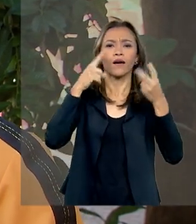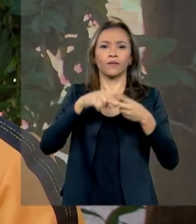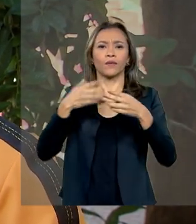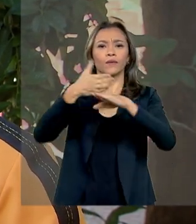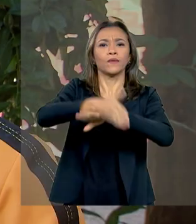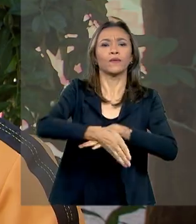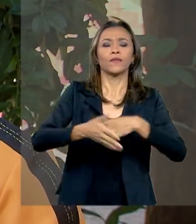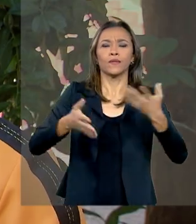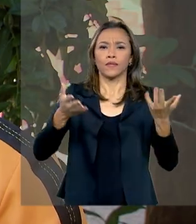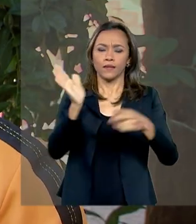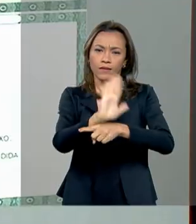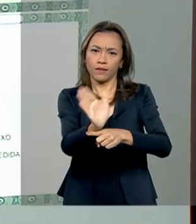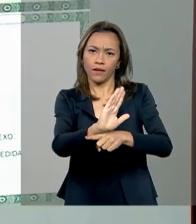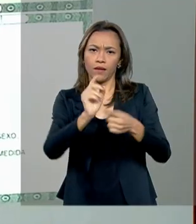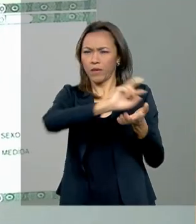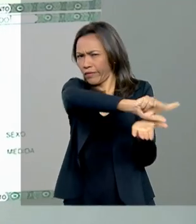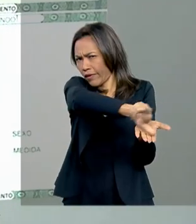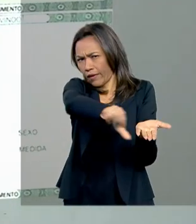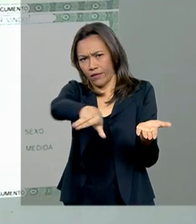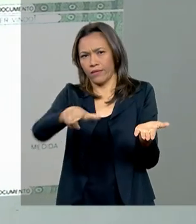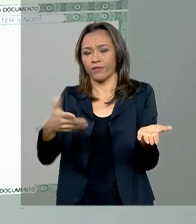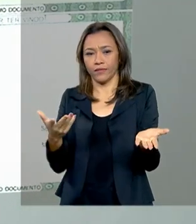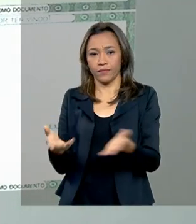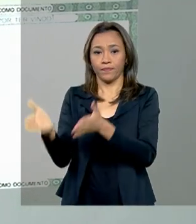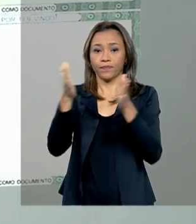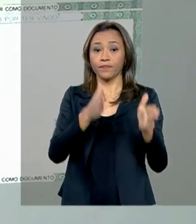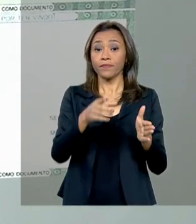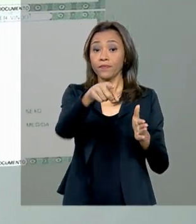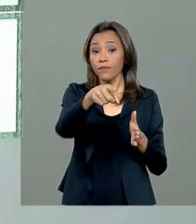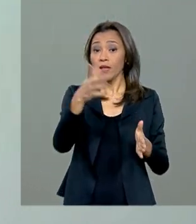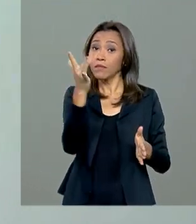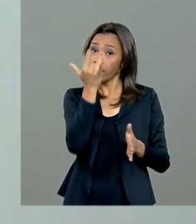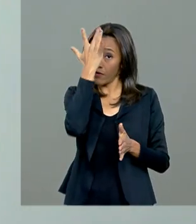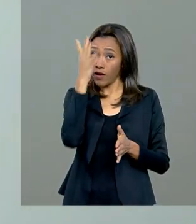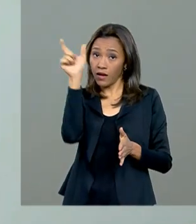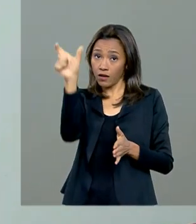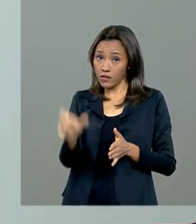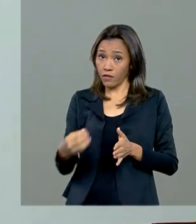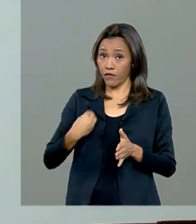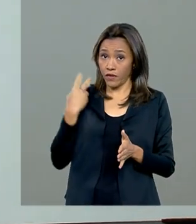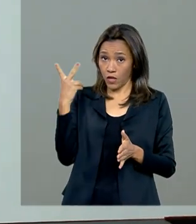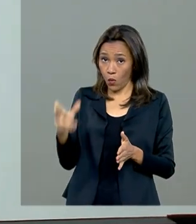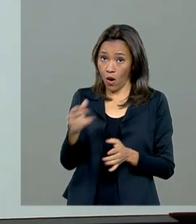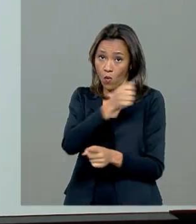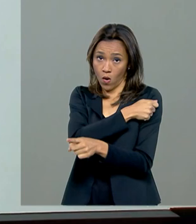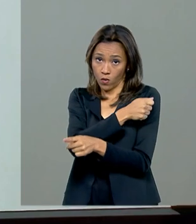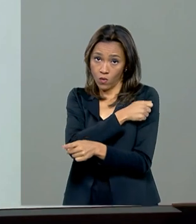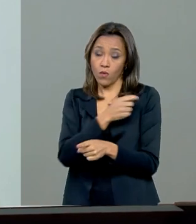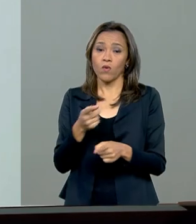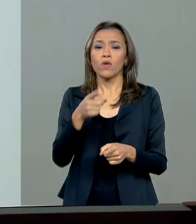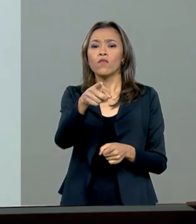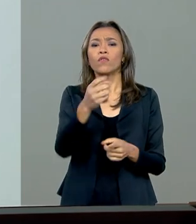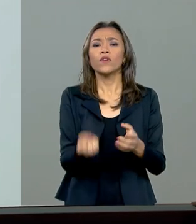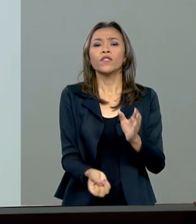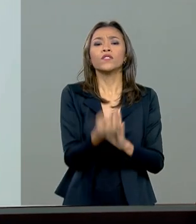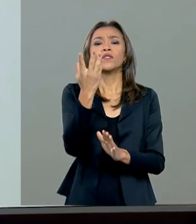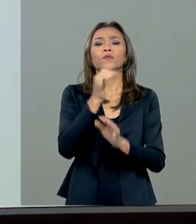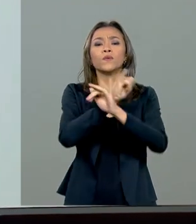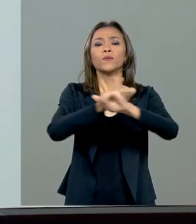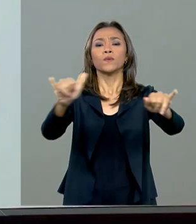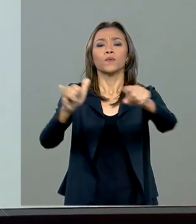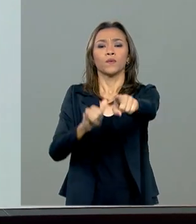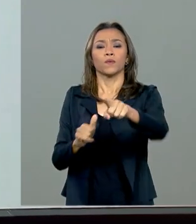e outros espetáculos. Para facilitar a vida de alunos como Davi, foi lançada a identidade estudantil digital.